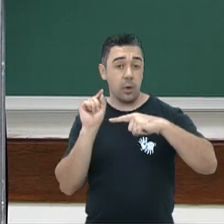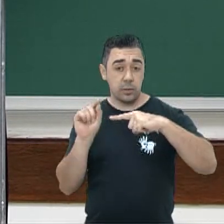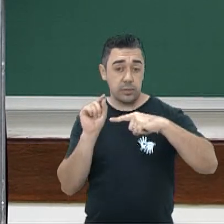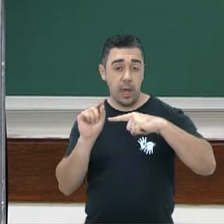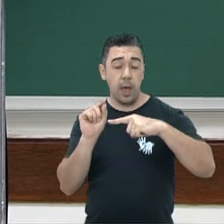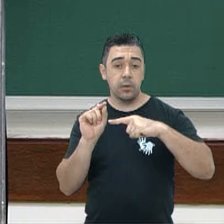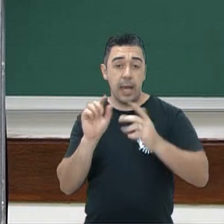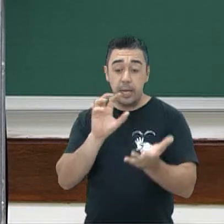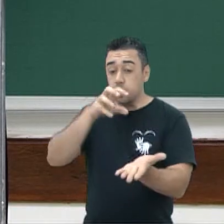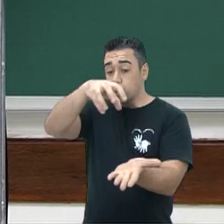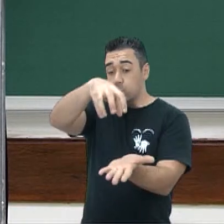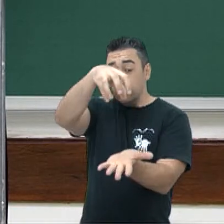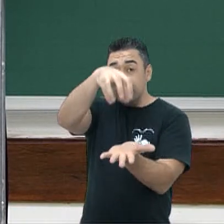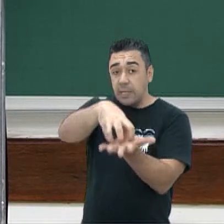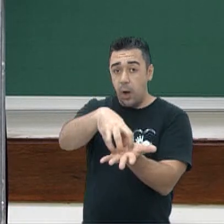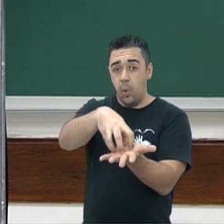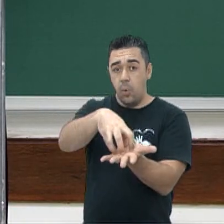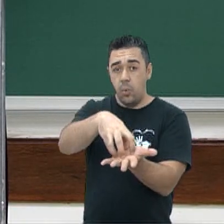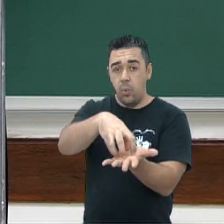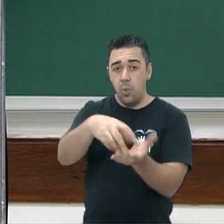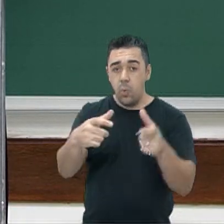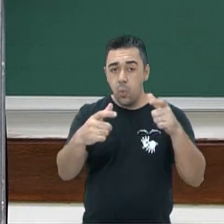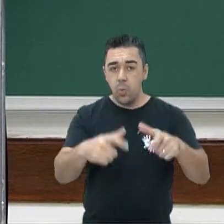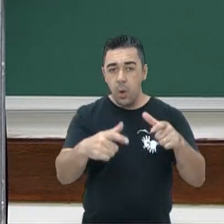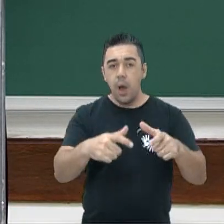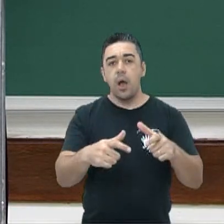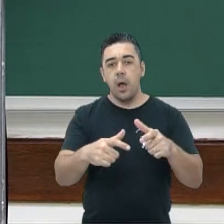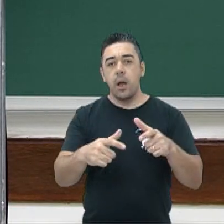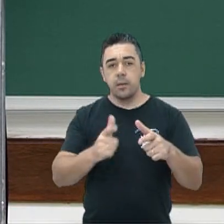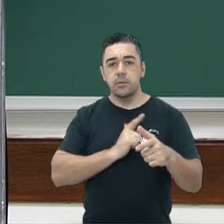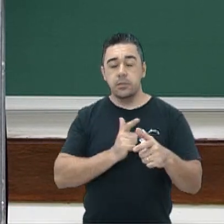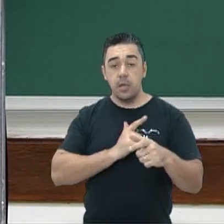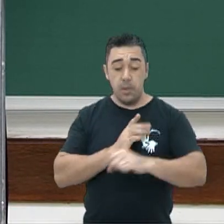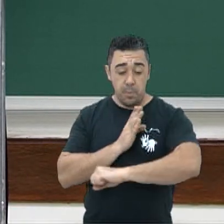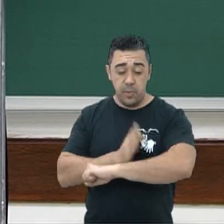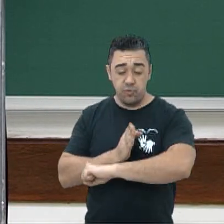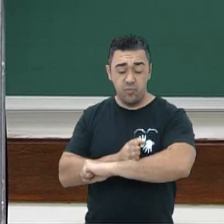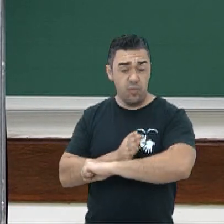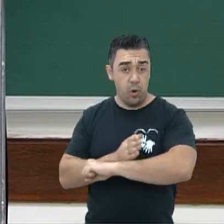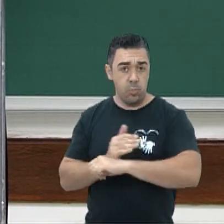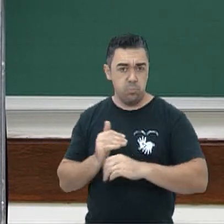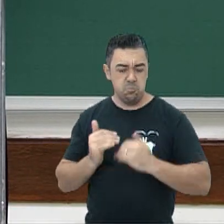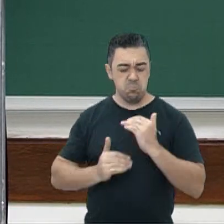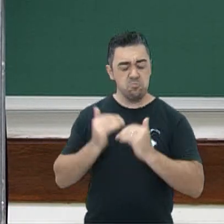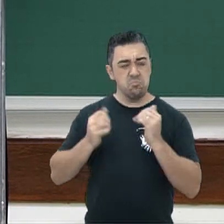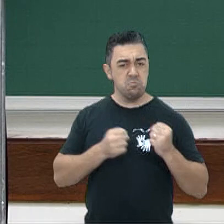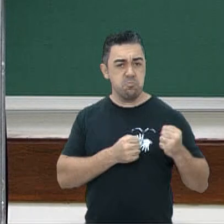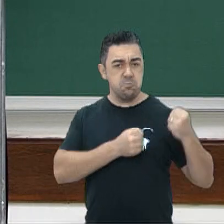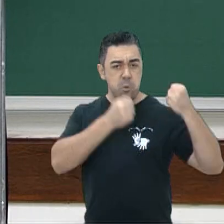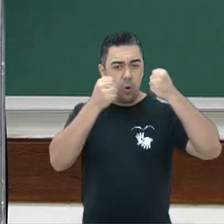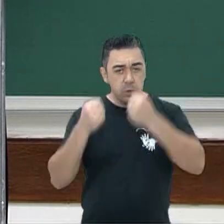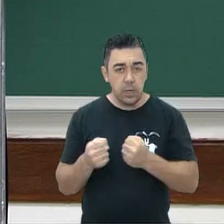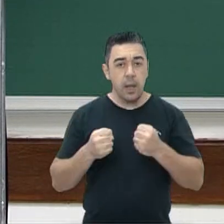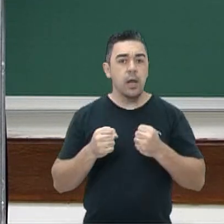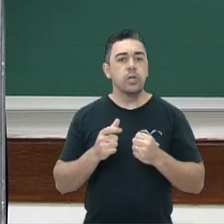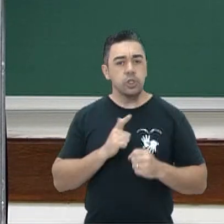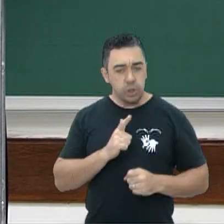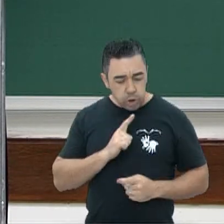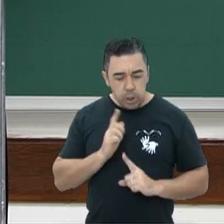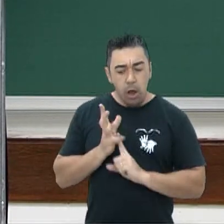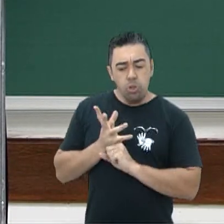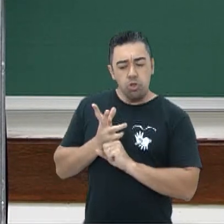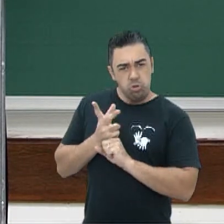instituição igreja, que no período medieval ela vai alcançar o seu auge de poder. Então ela acabava